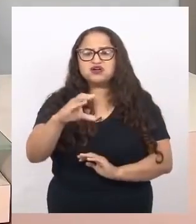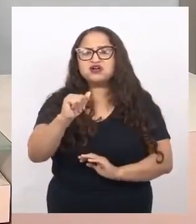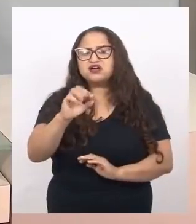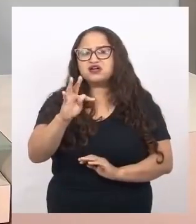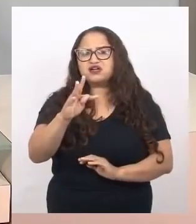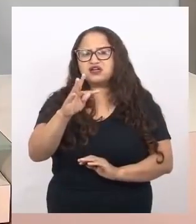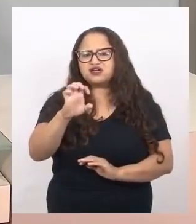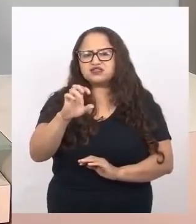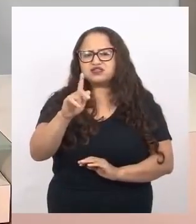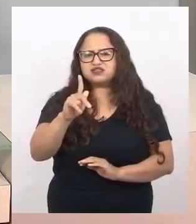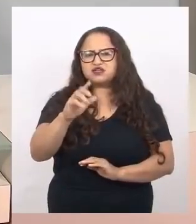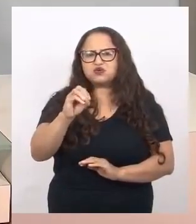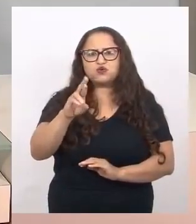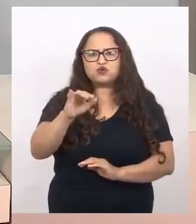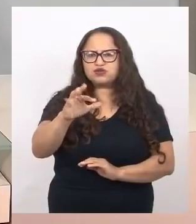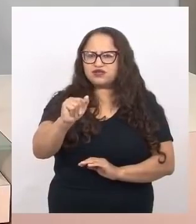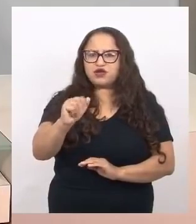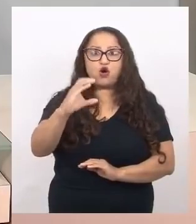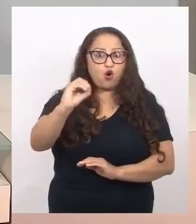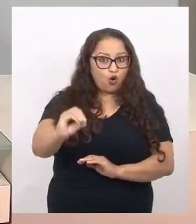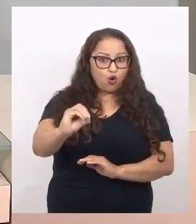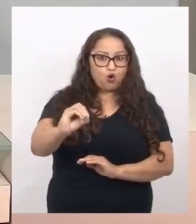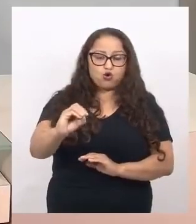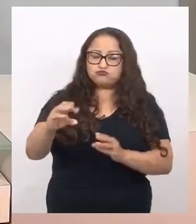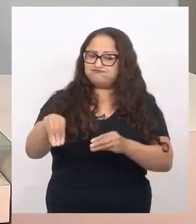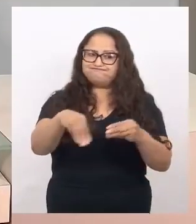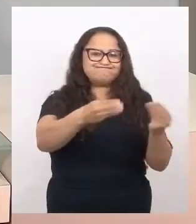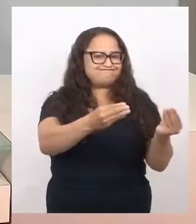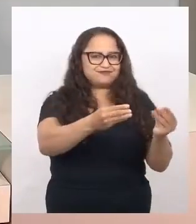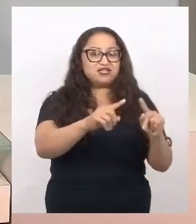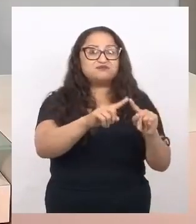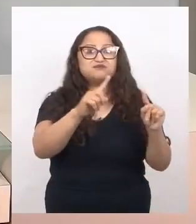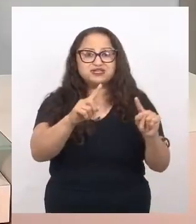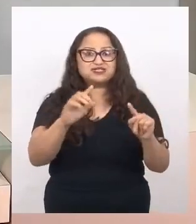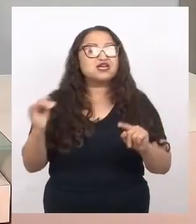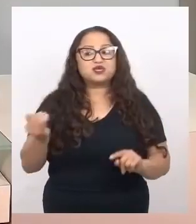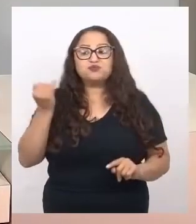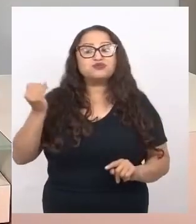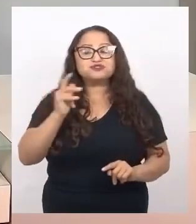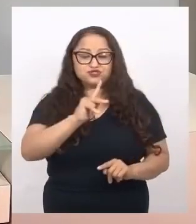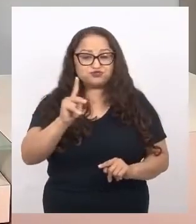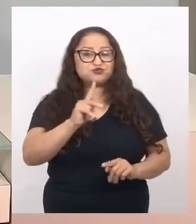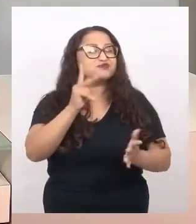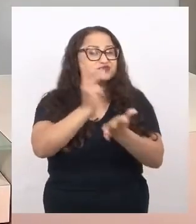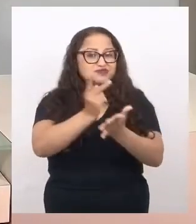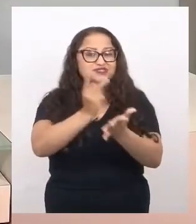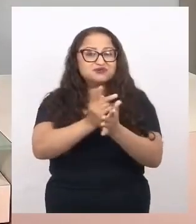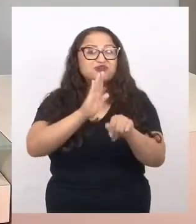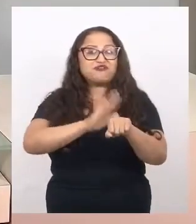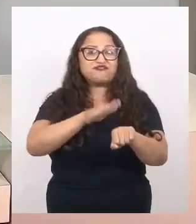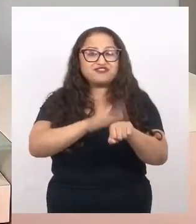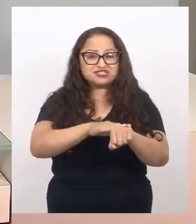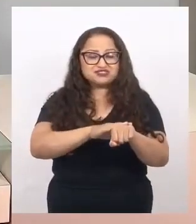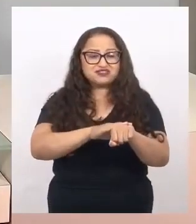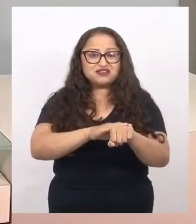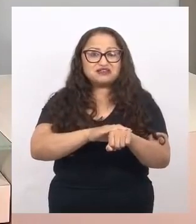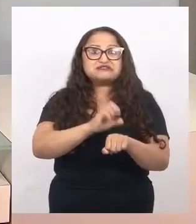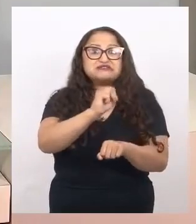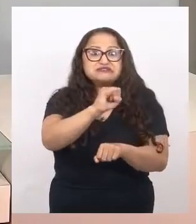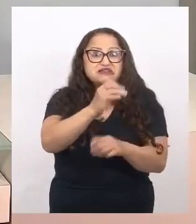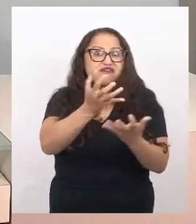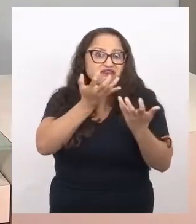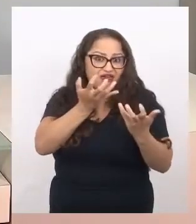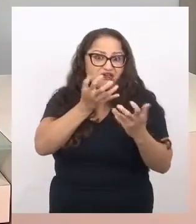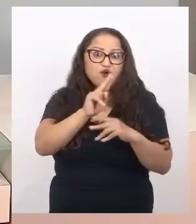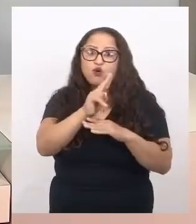não será atribuído, tá bom? Então, ainda que seja feriado, é super importante que o professor faça a manifestação de interesse.